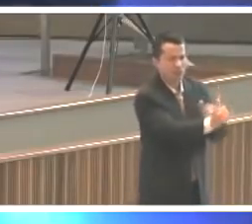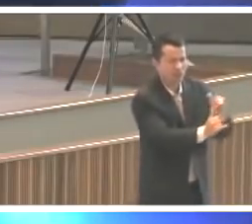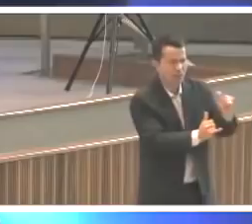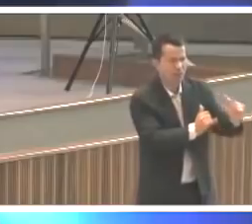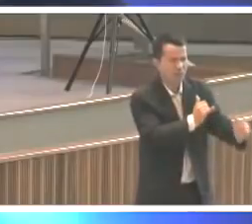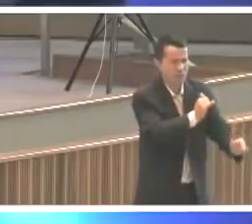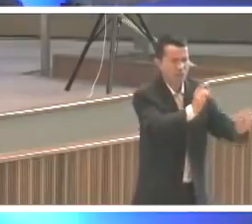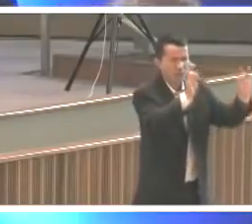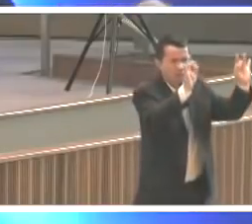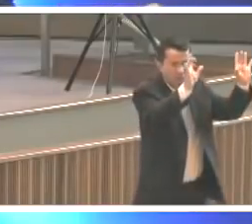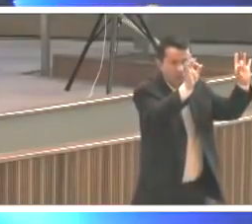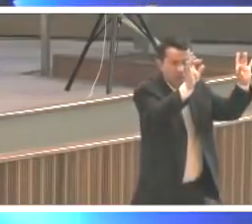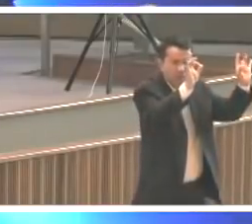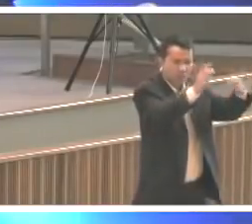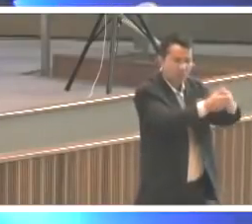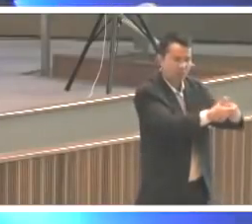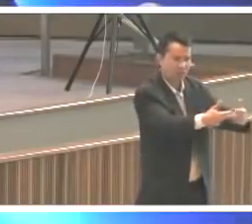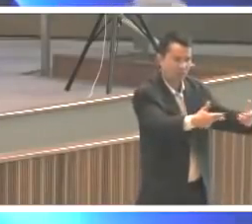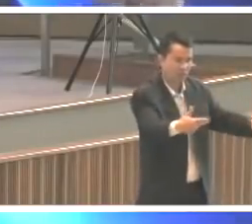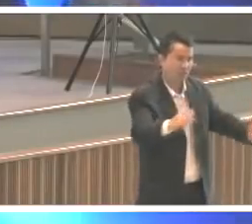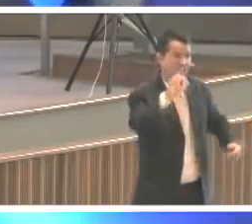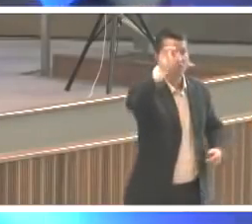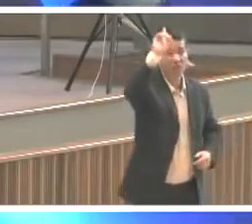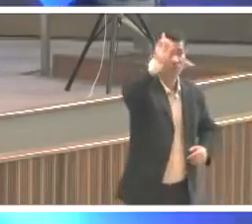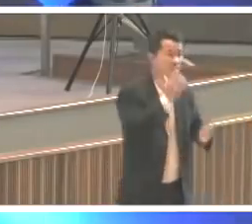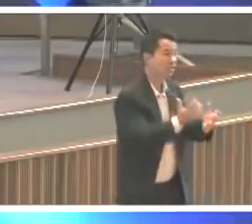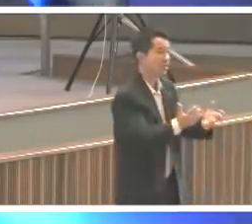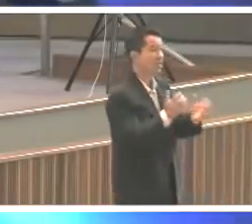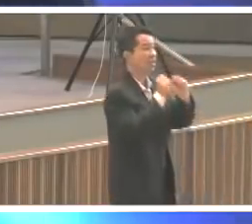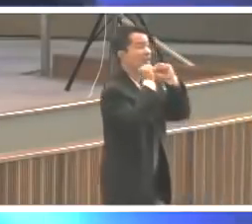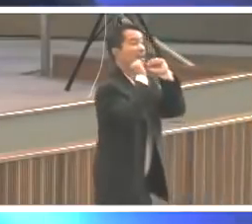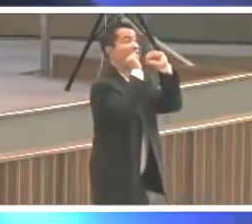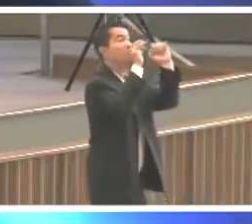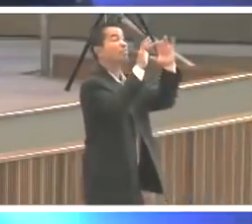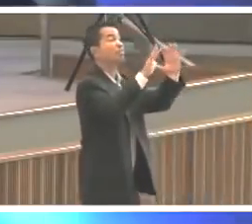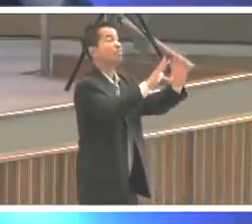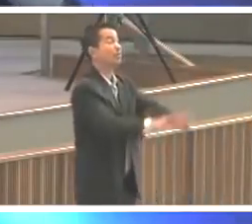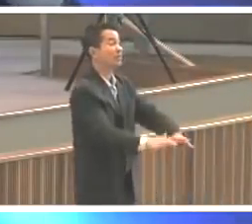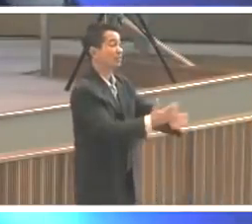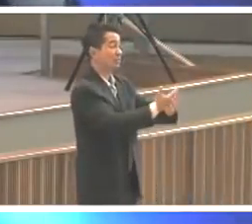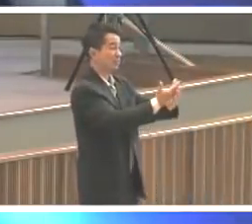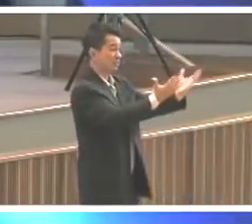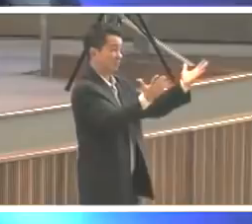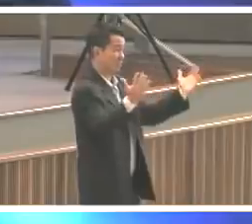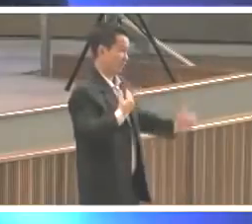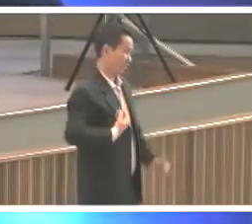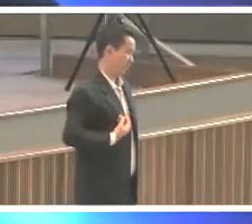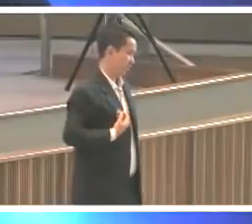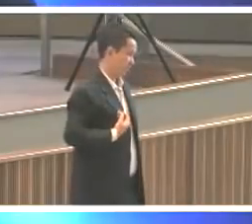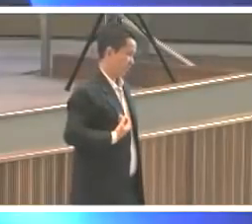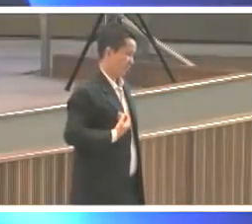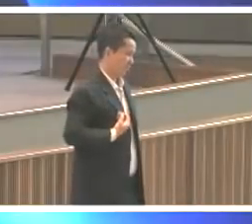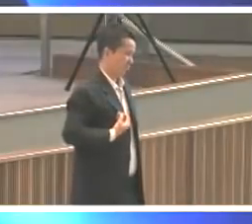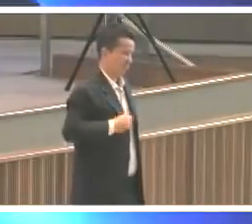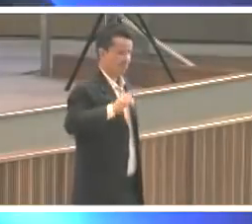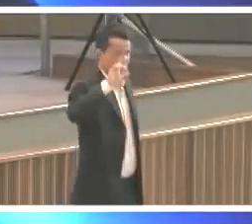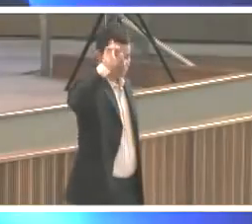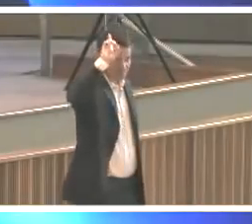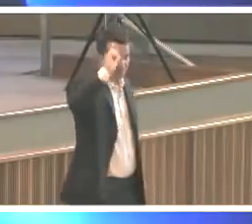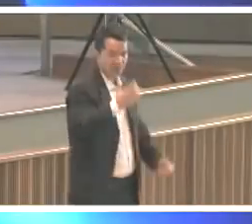para abençoar a tua vida. Cada vez que Deus intervém, Ele tem um plano,